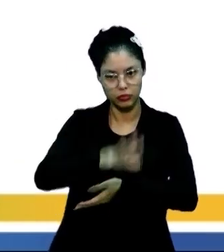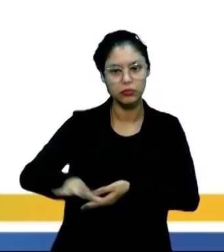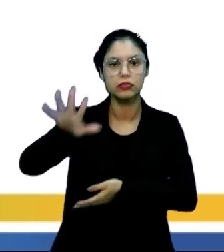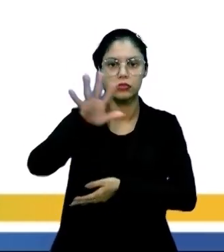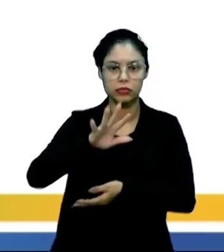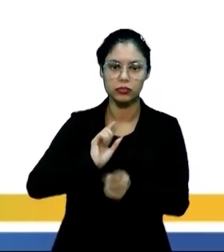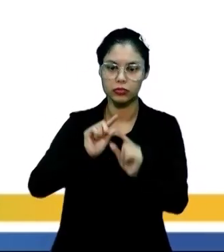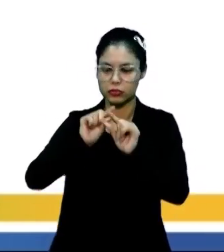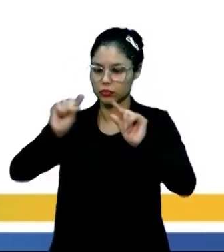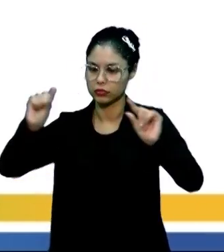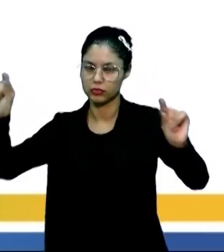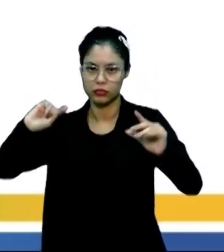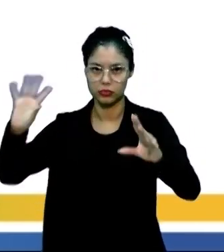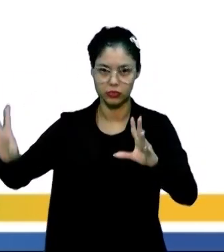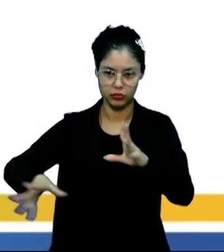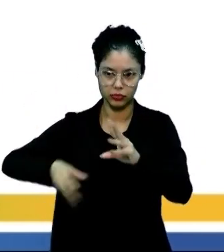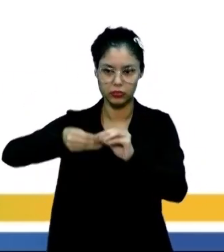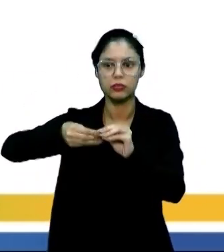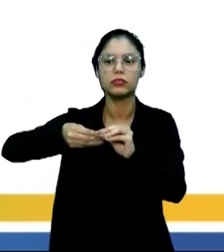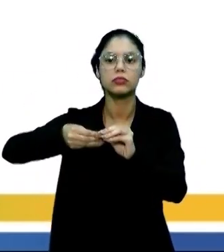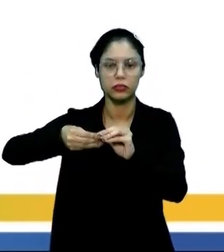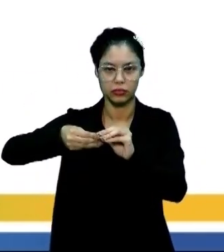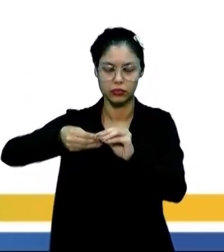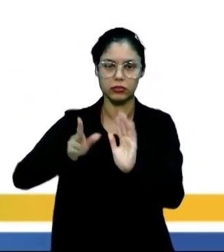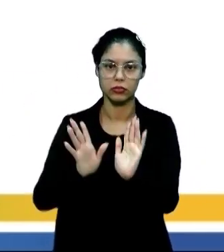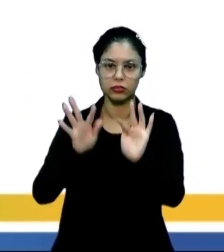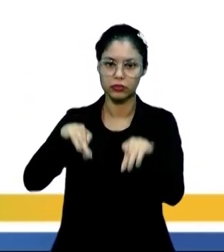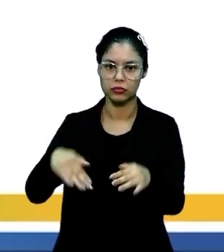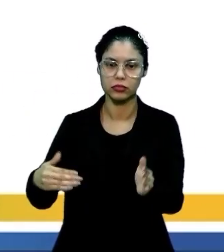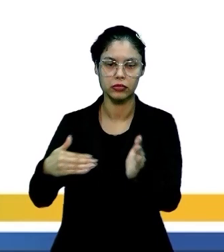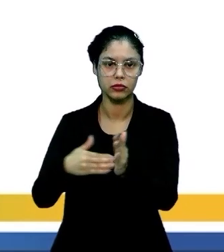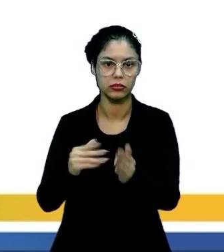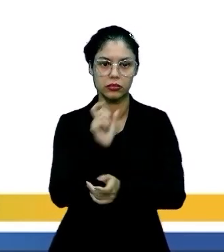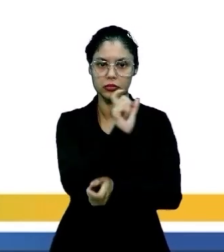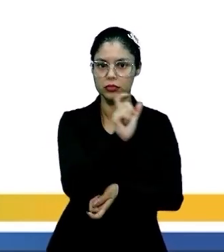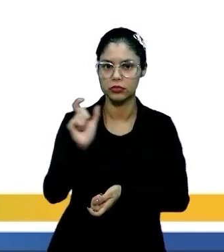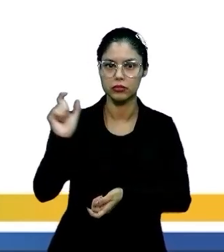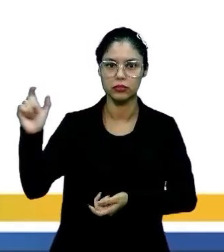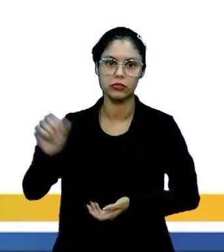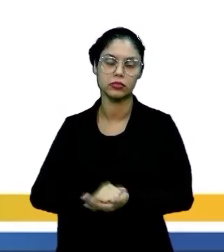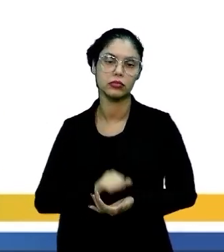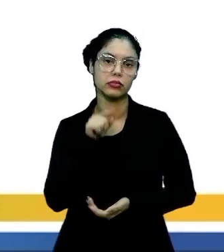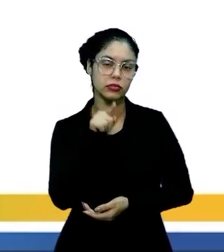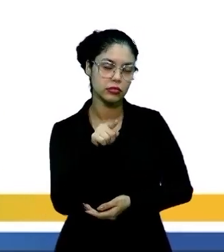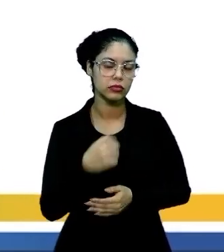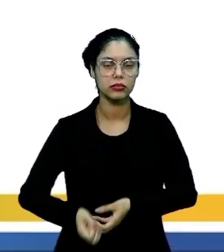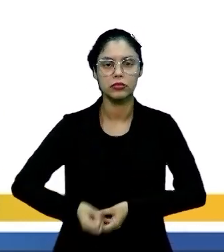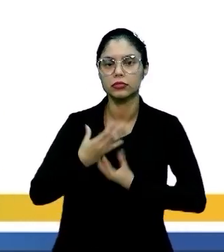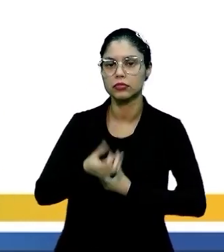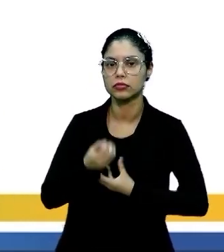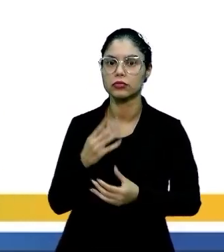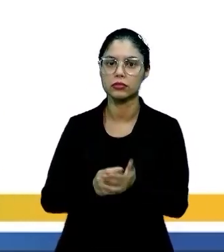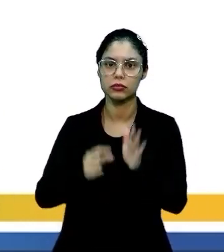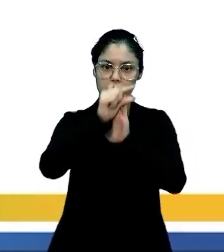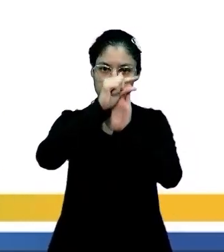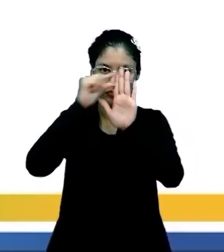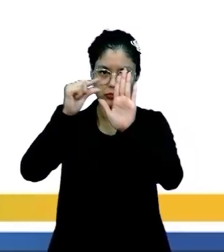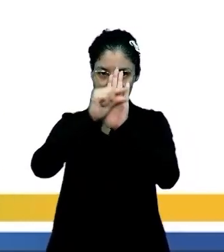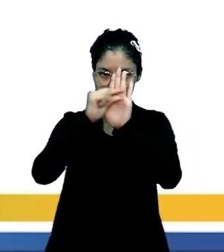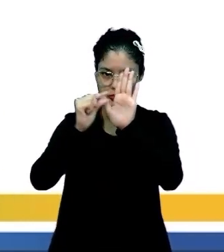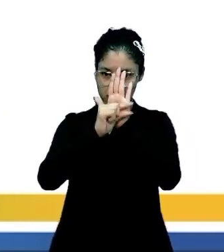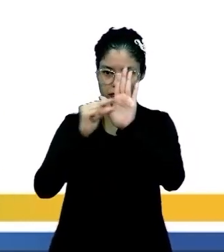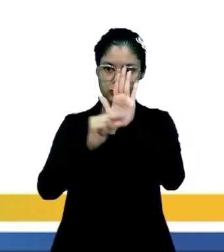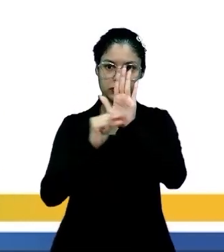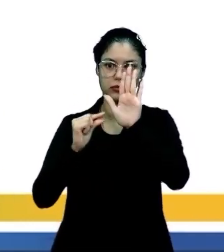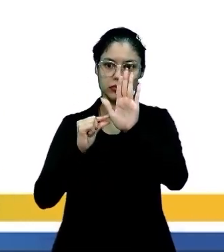a linha ela é completamente formada por palavras. Nesse caso aí do poema, ela é um pouquinho mais curta,